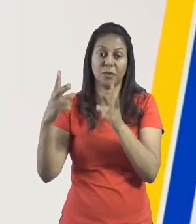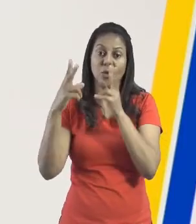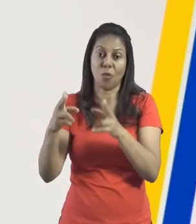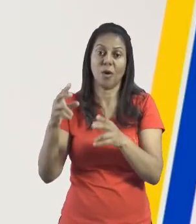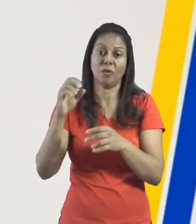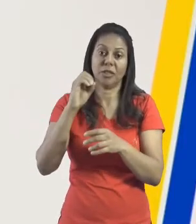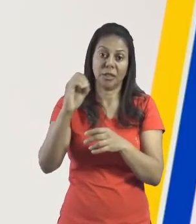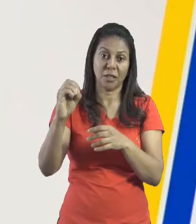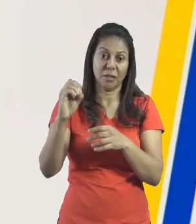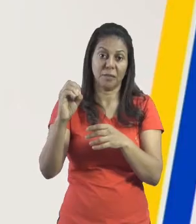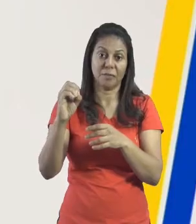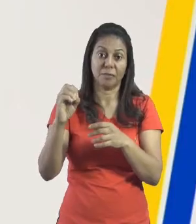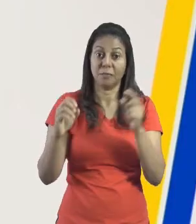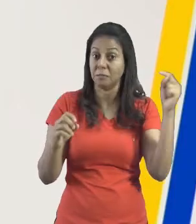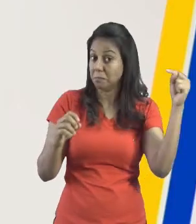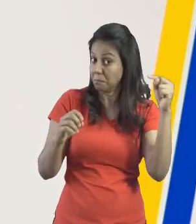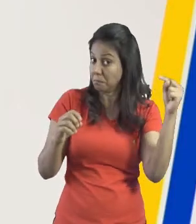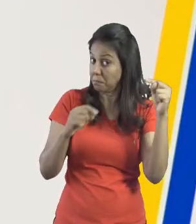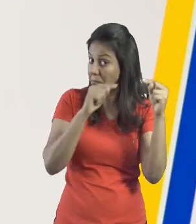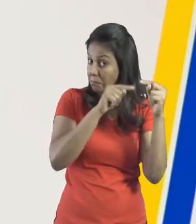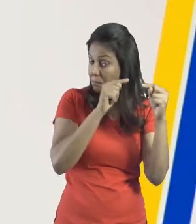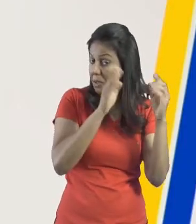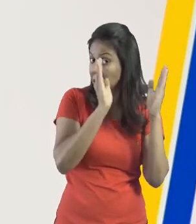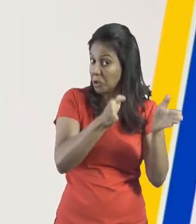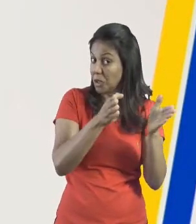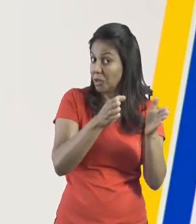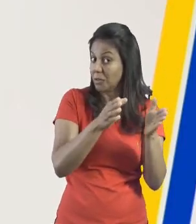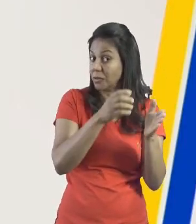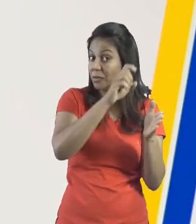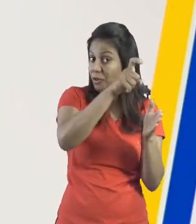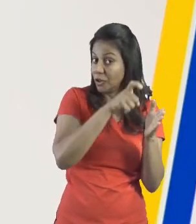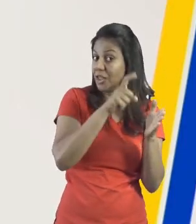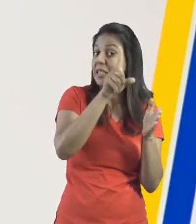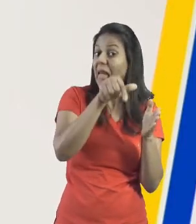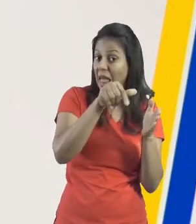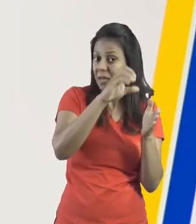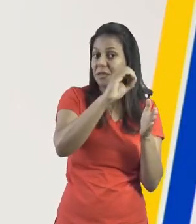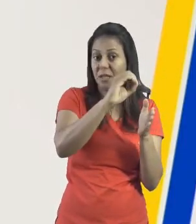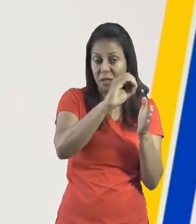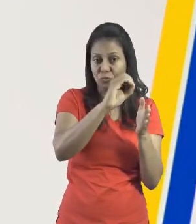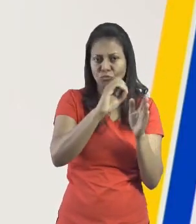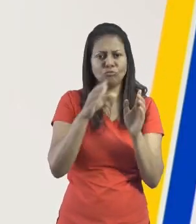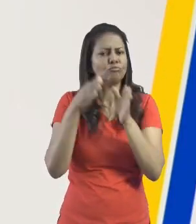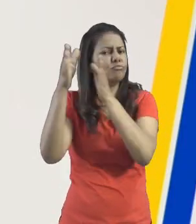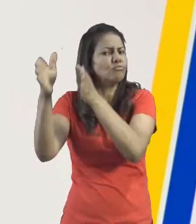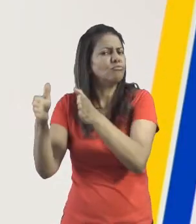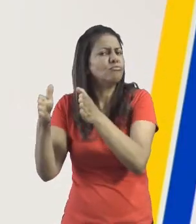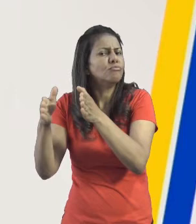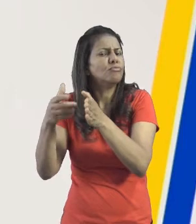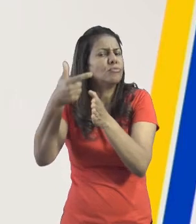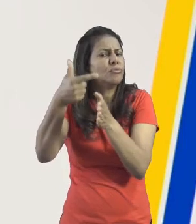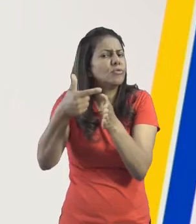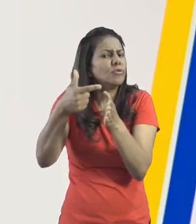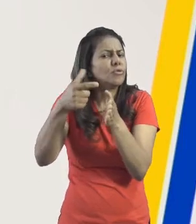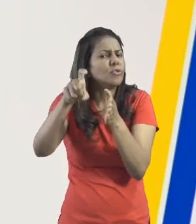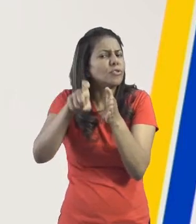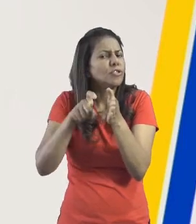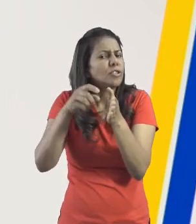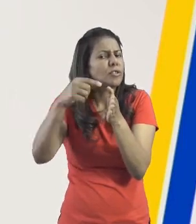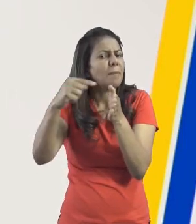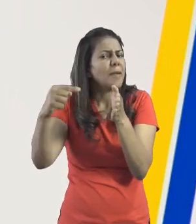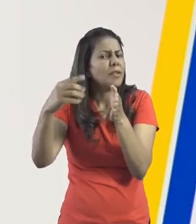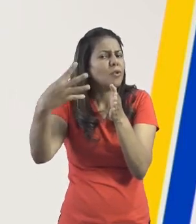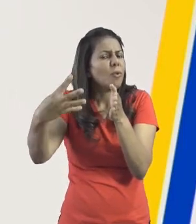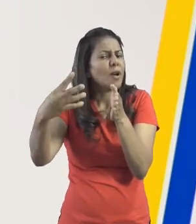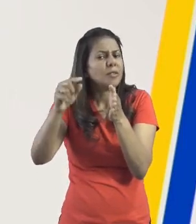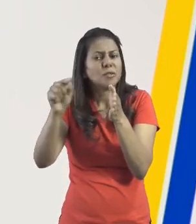O primeiro fator, já encontramos a solução, x é zero. Agora, o segundo, 2x menos 4 igual a